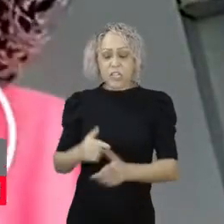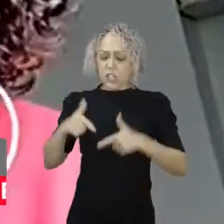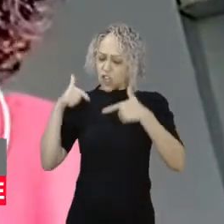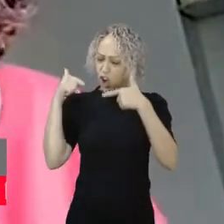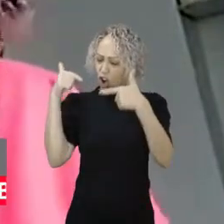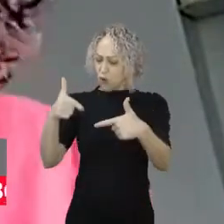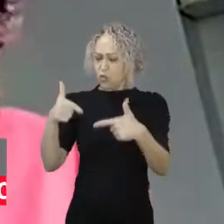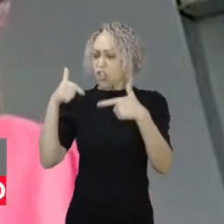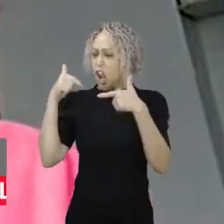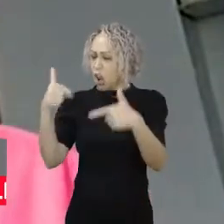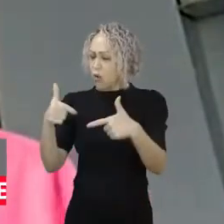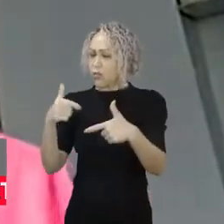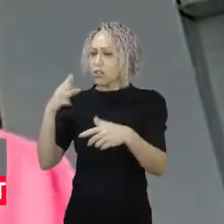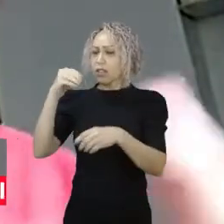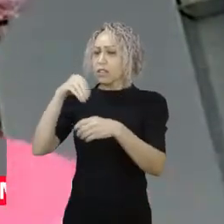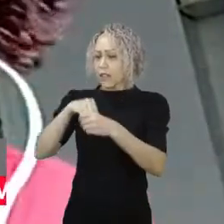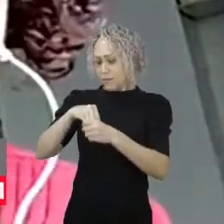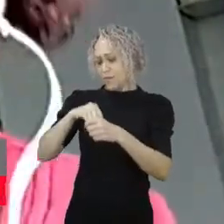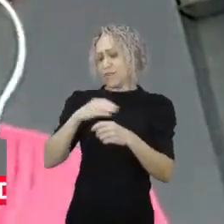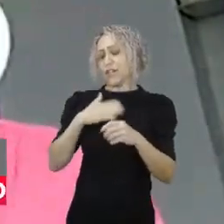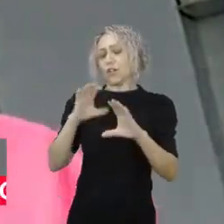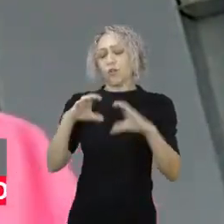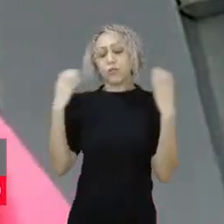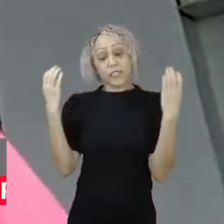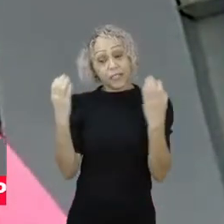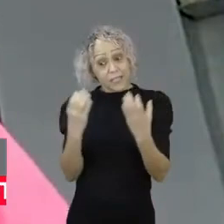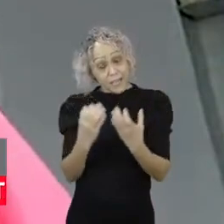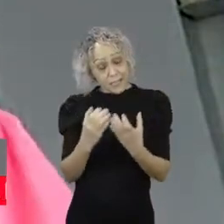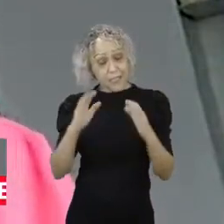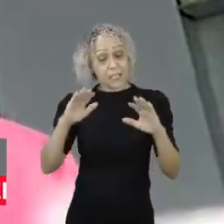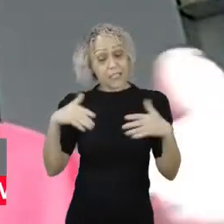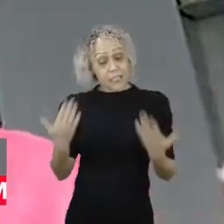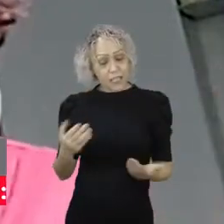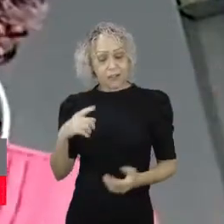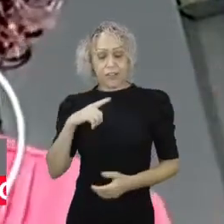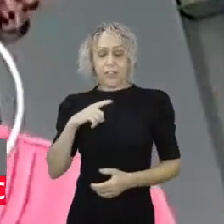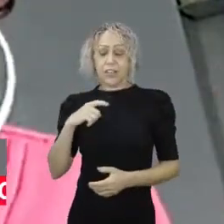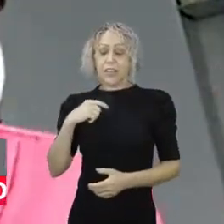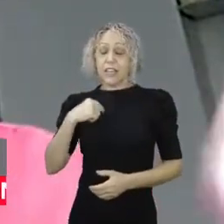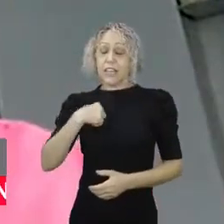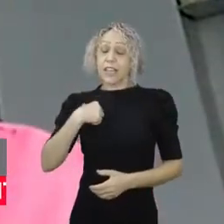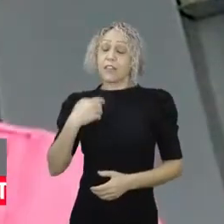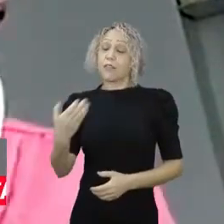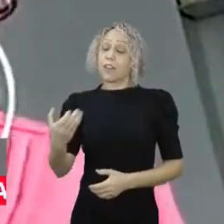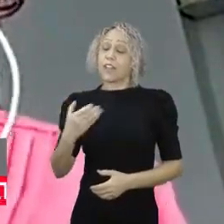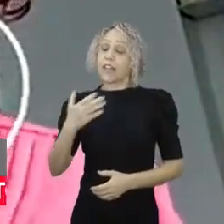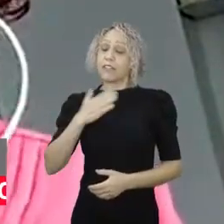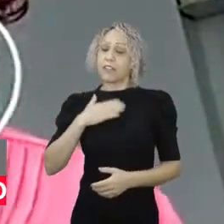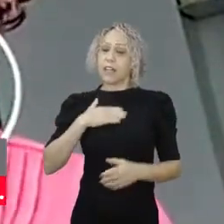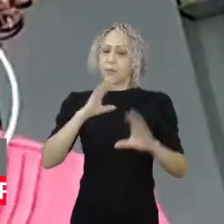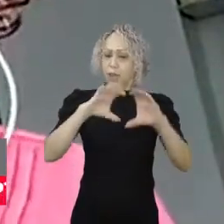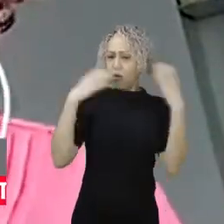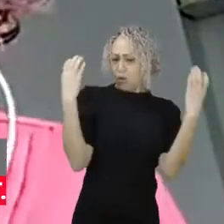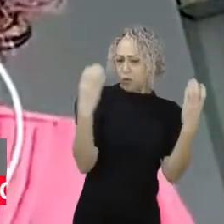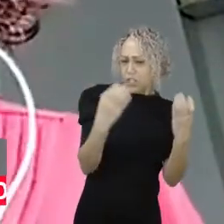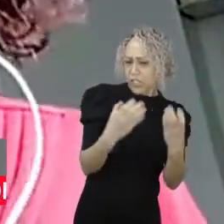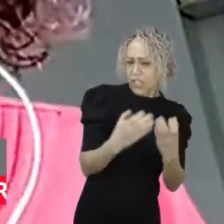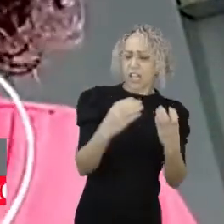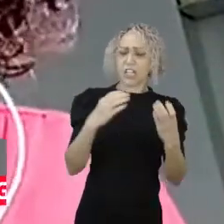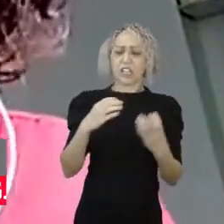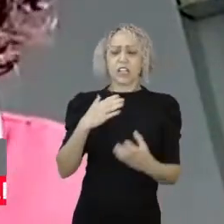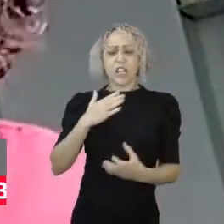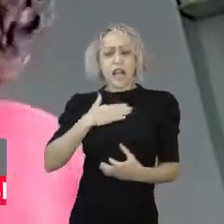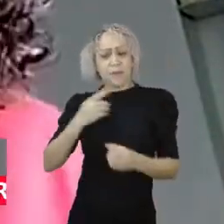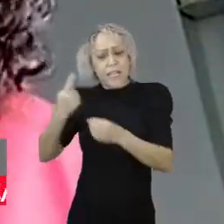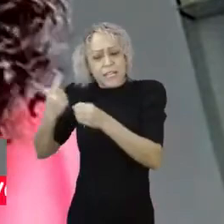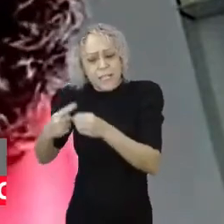fazer com que a minha comunidade, o meu bairro, o meu distrito, o meu povo tenha vez e tenha voz na